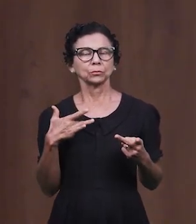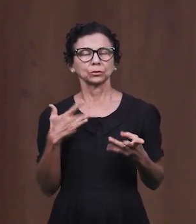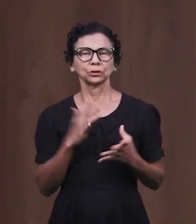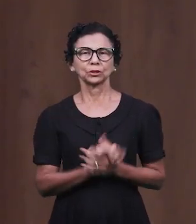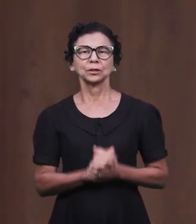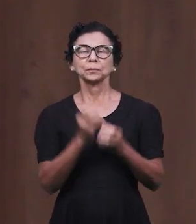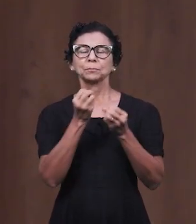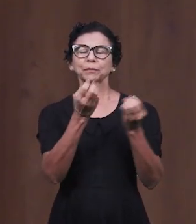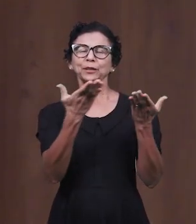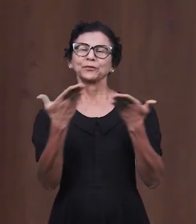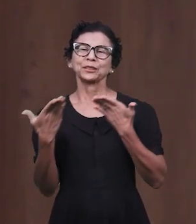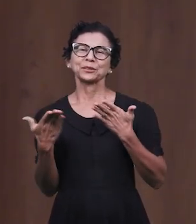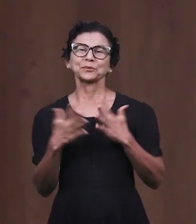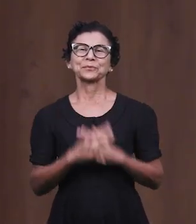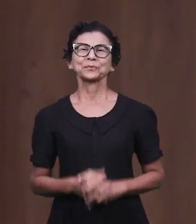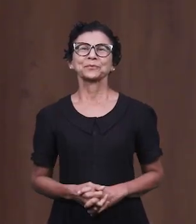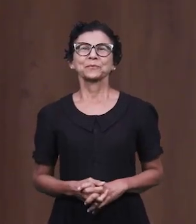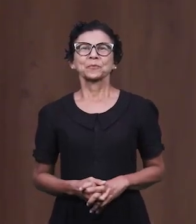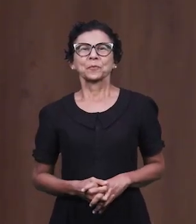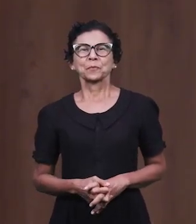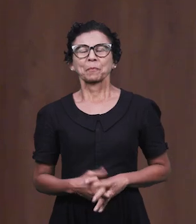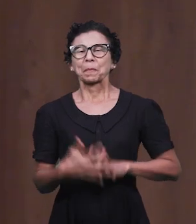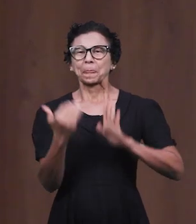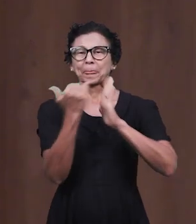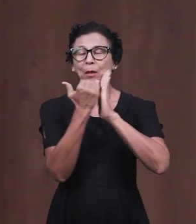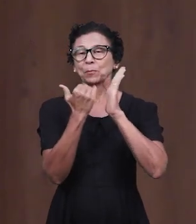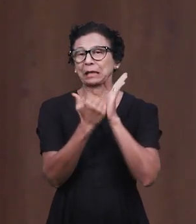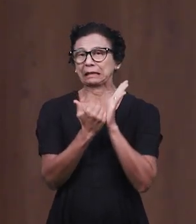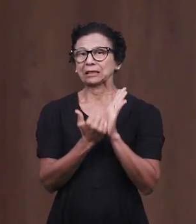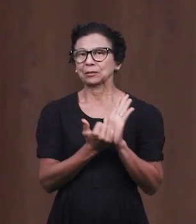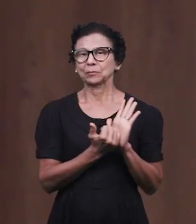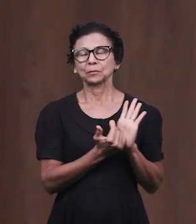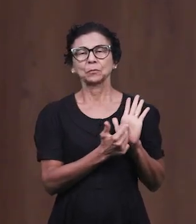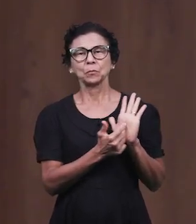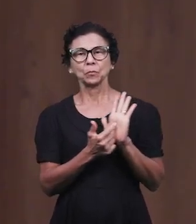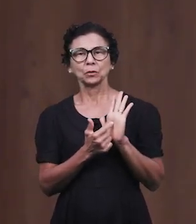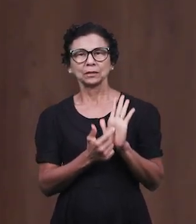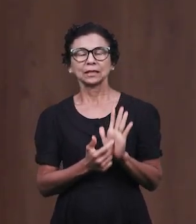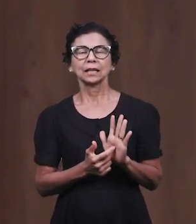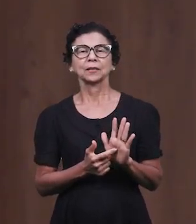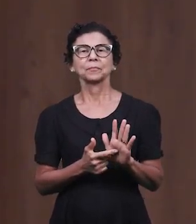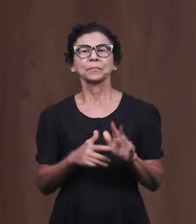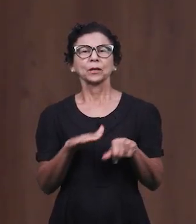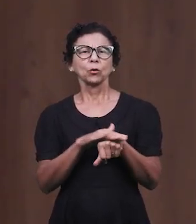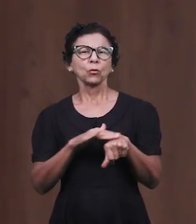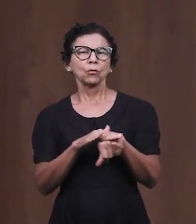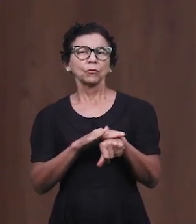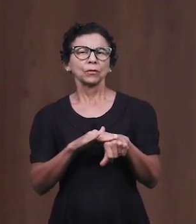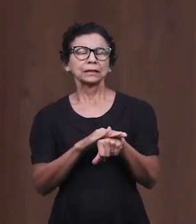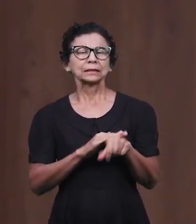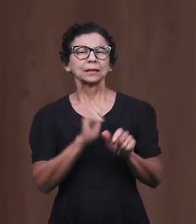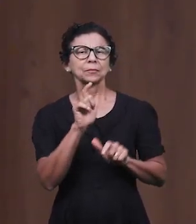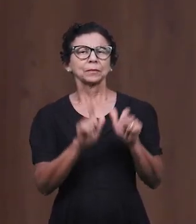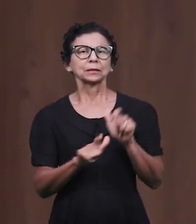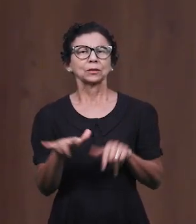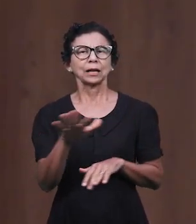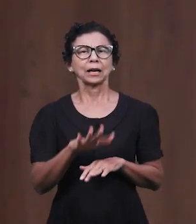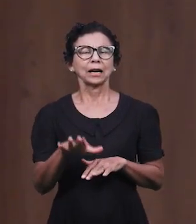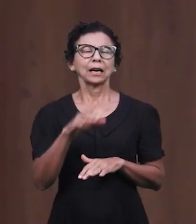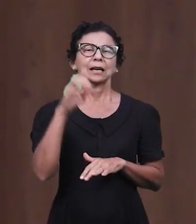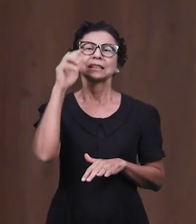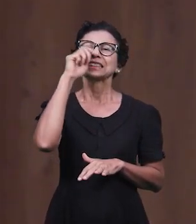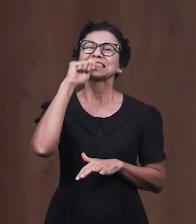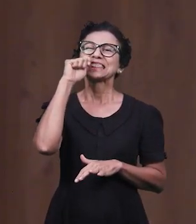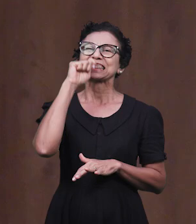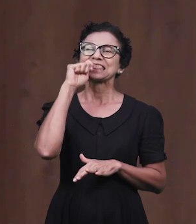Saúde. E a você que nos assiste, seja muito bem-vindo. No programa de hoje, iremos conversar com os nossos irmãos da